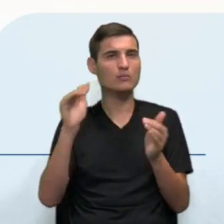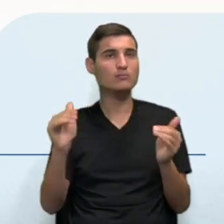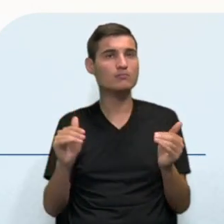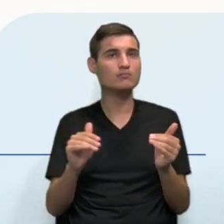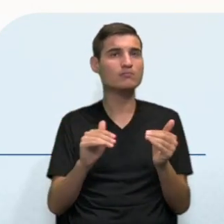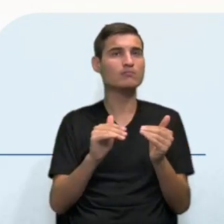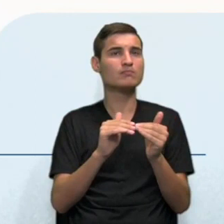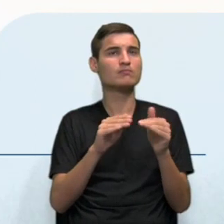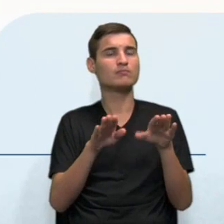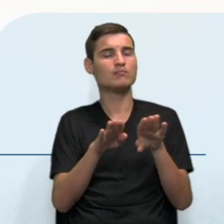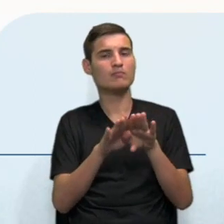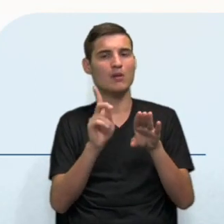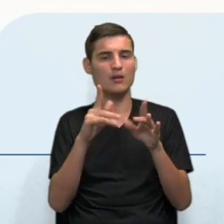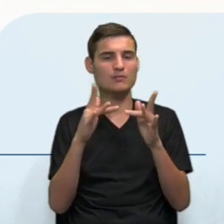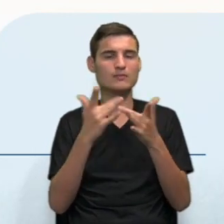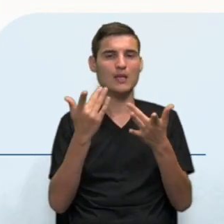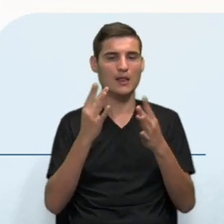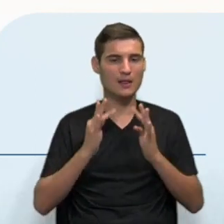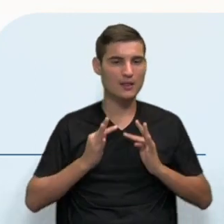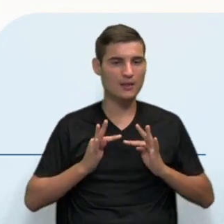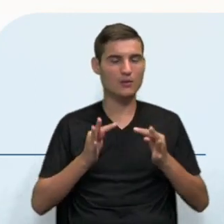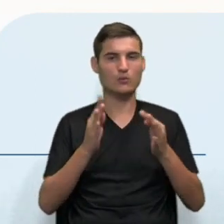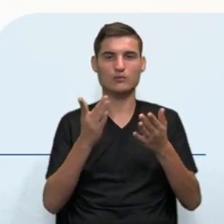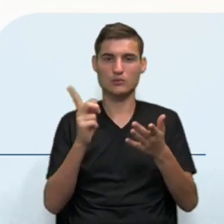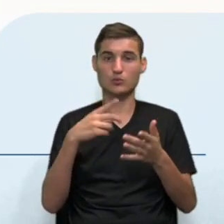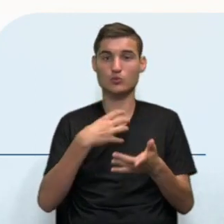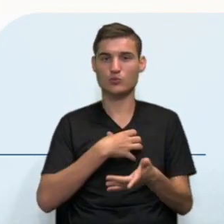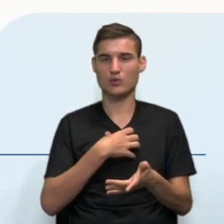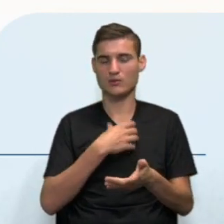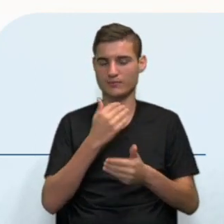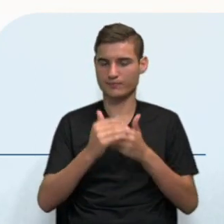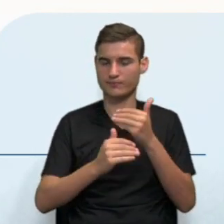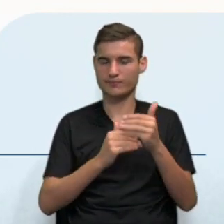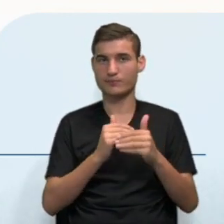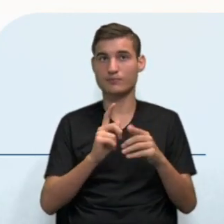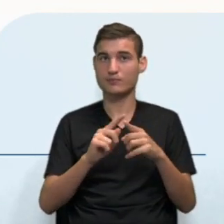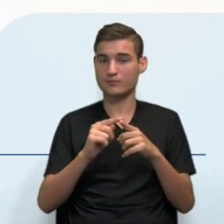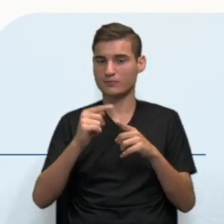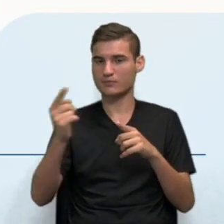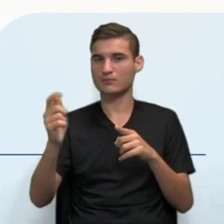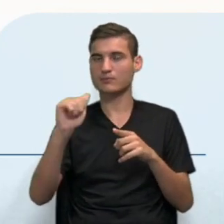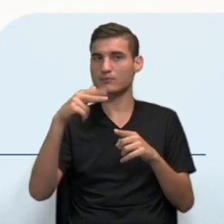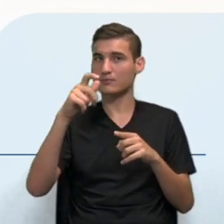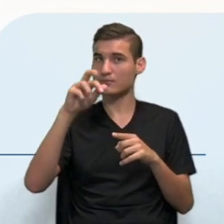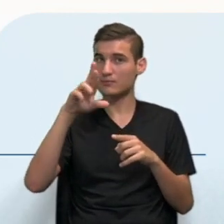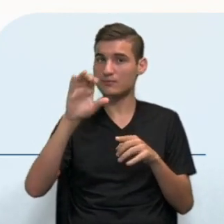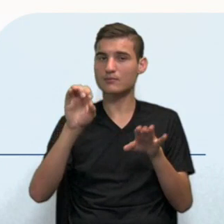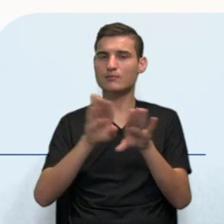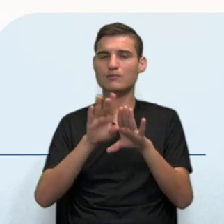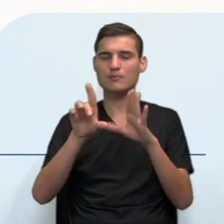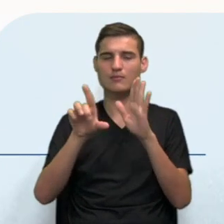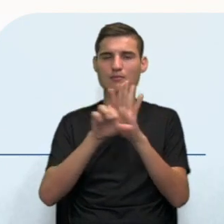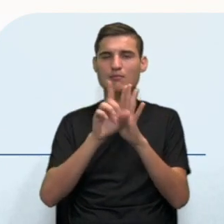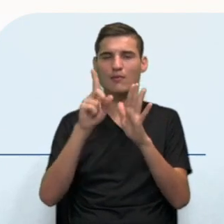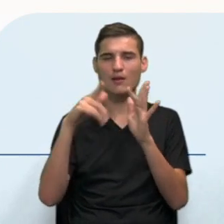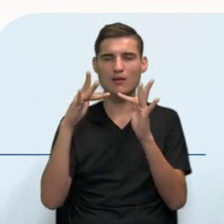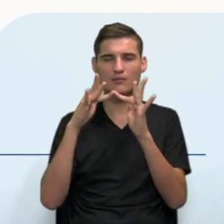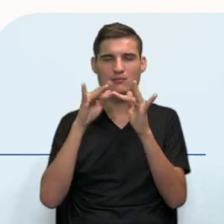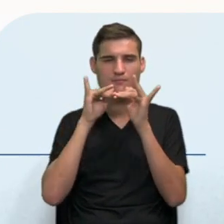tivesse aí a nossa tecnologia dessa maneira. Depois veio Ampère e as leis do